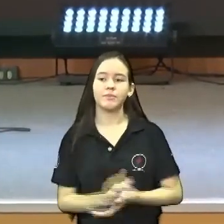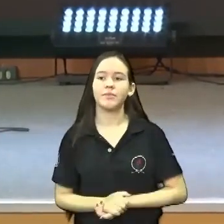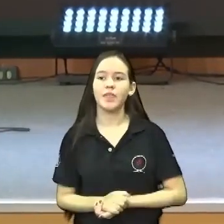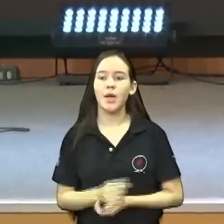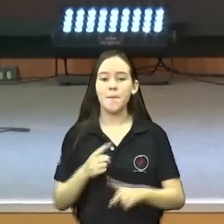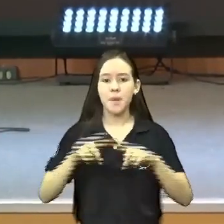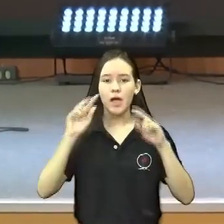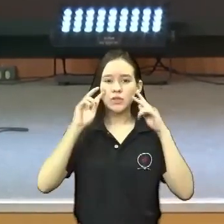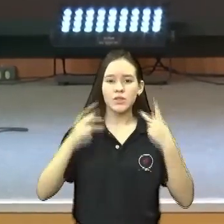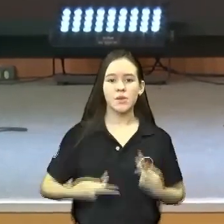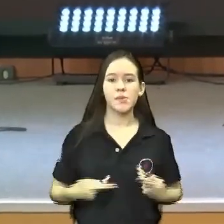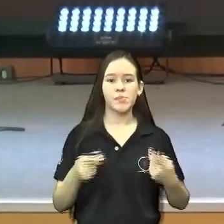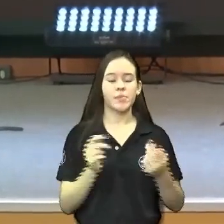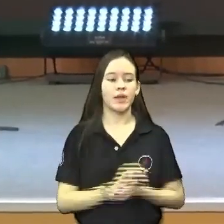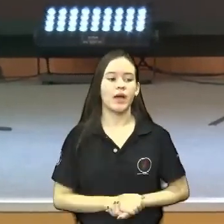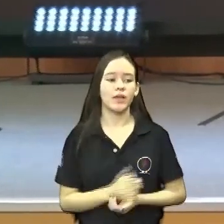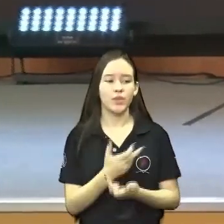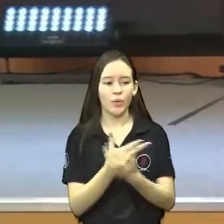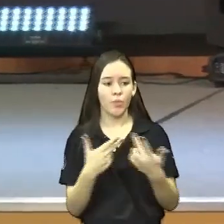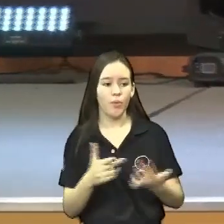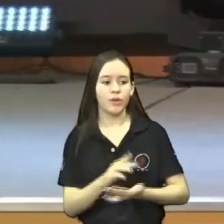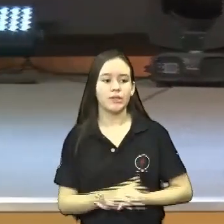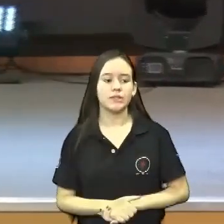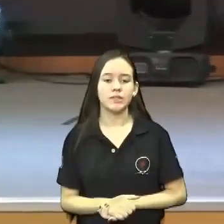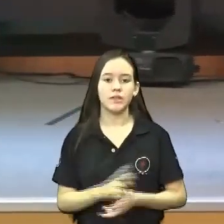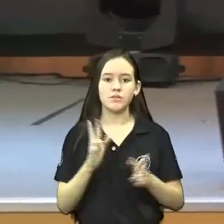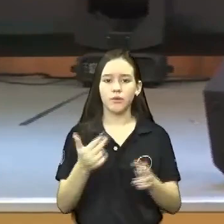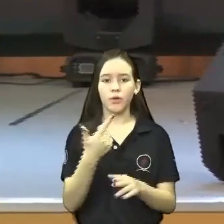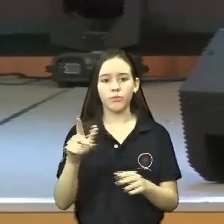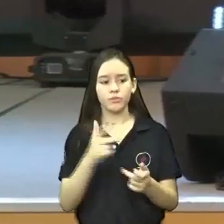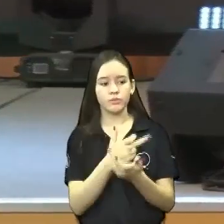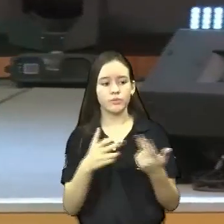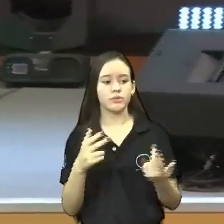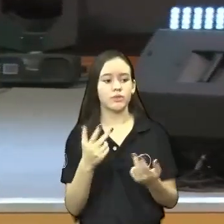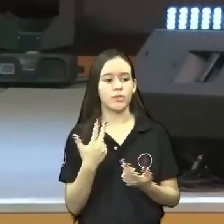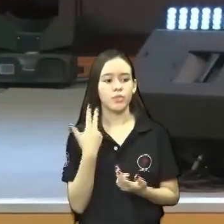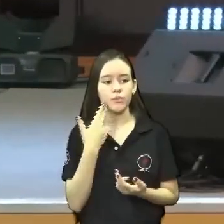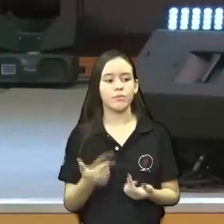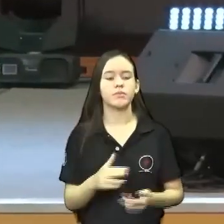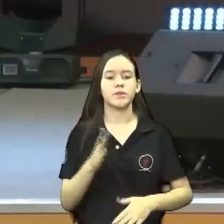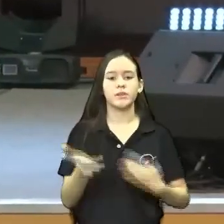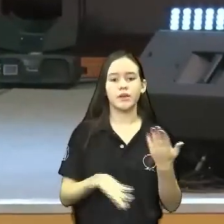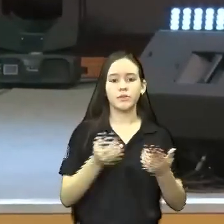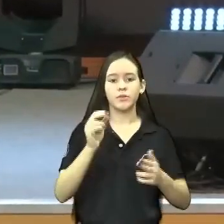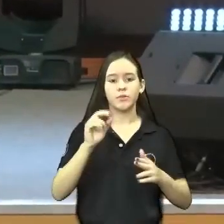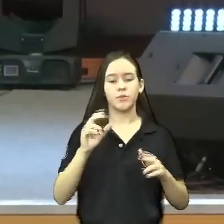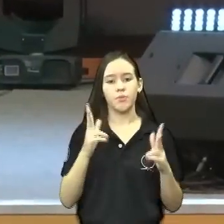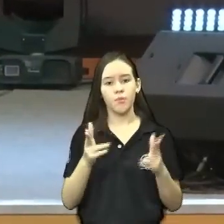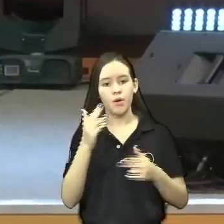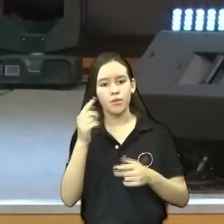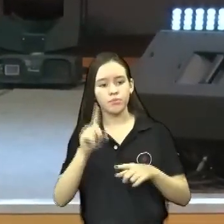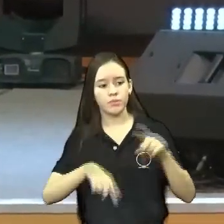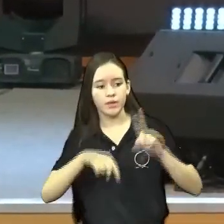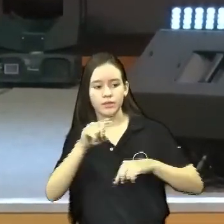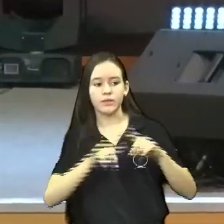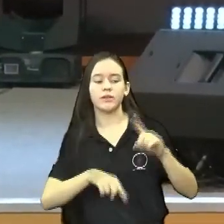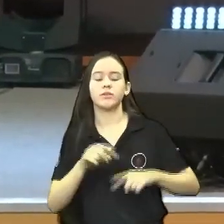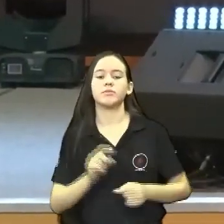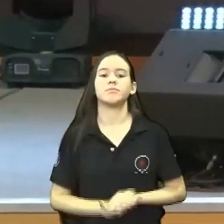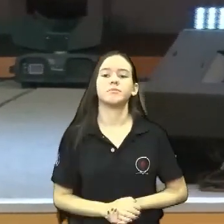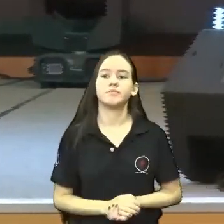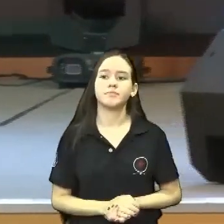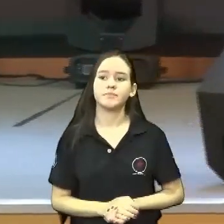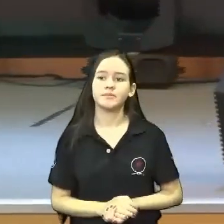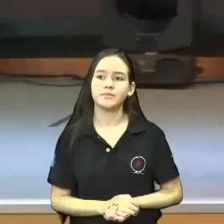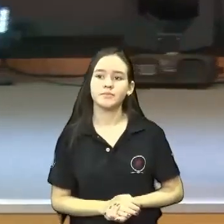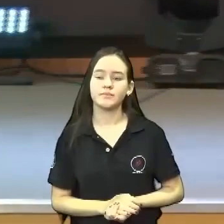mas o ser humano é coisificado é uma coisa como outra coisa Qualquer isso chama-se a coisa e ficação do ser humano